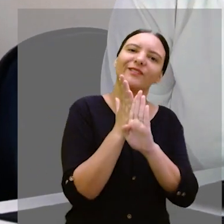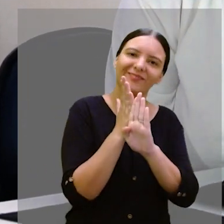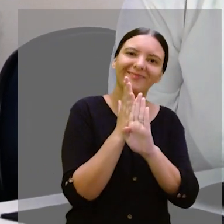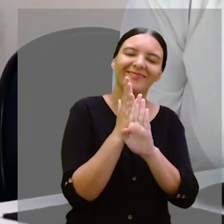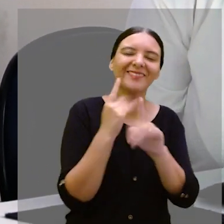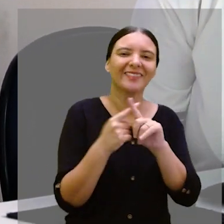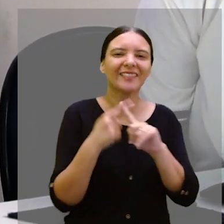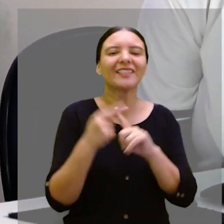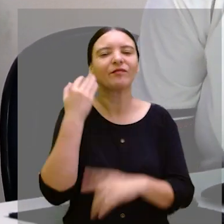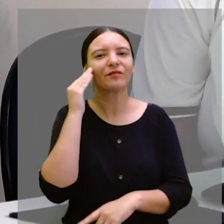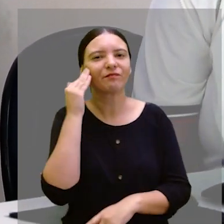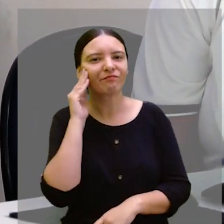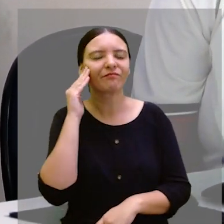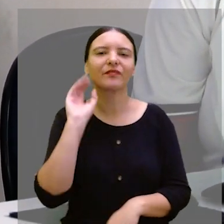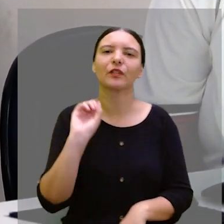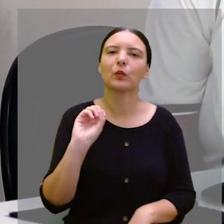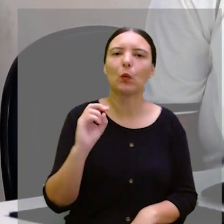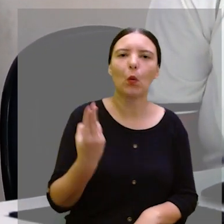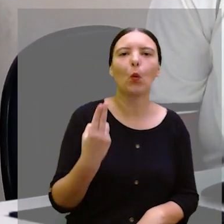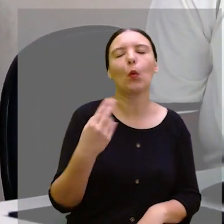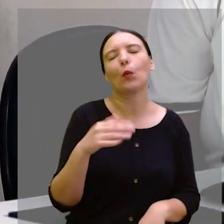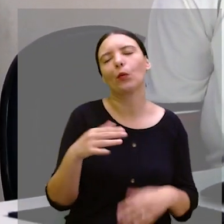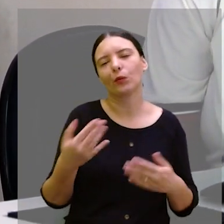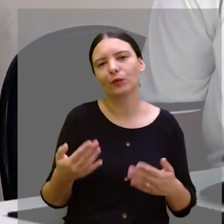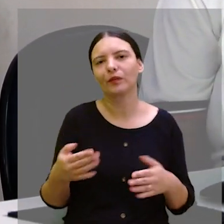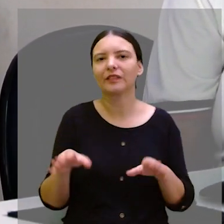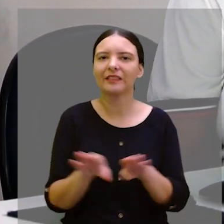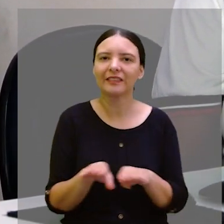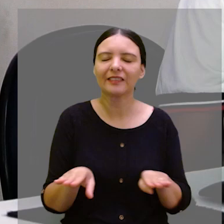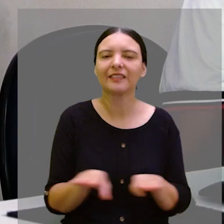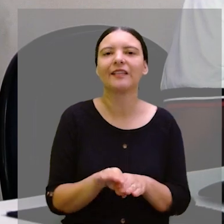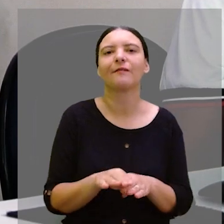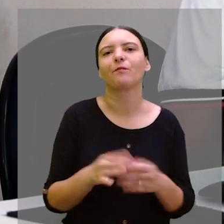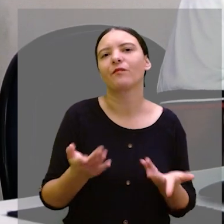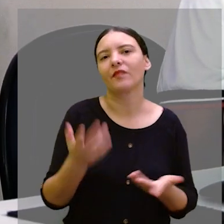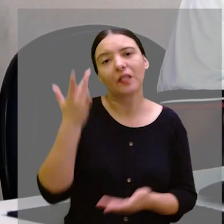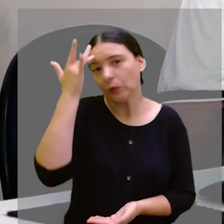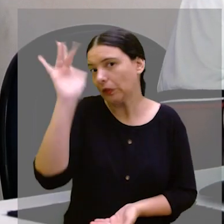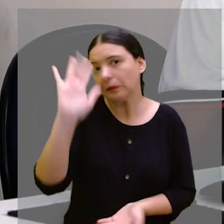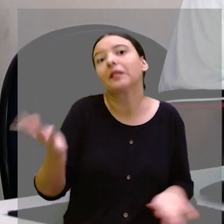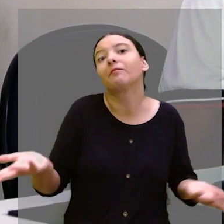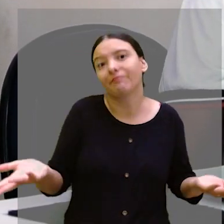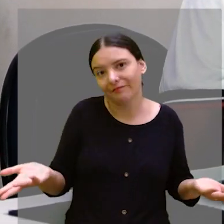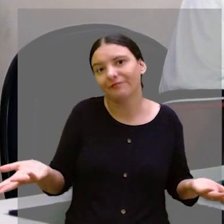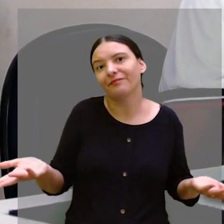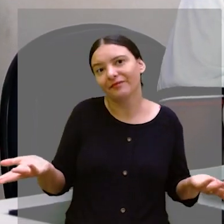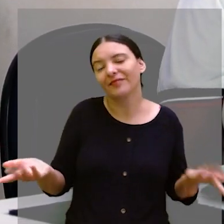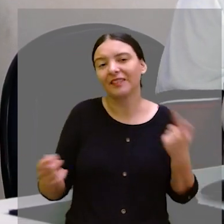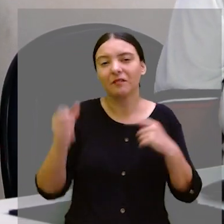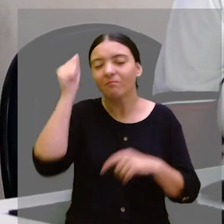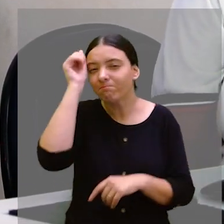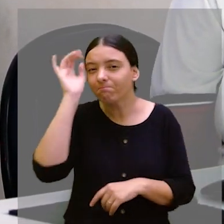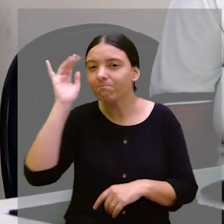entendimento, ou, no caso do Machado de Assis, é não saber. Uhum. É imaginar, é o que vem depois,